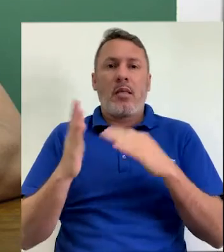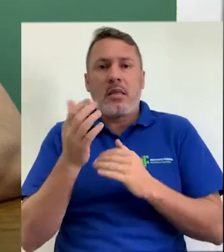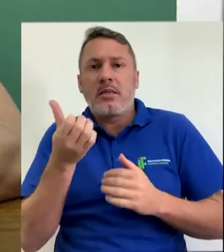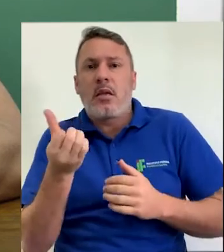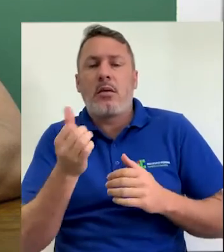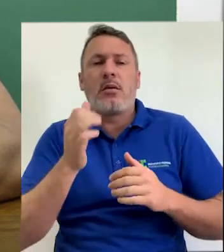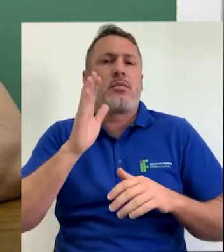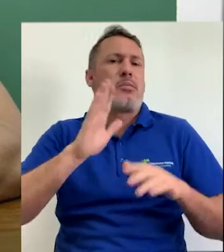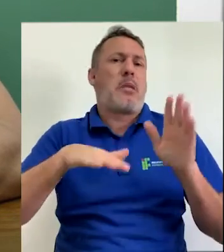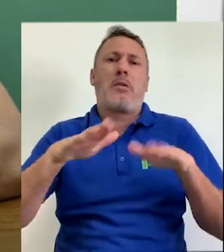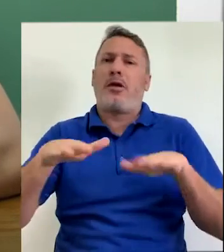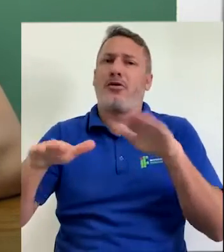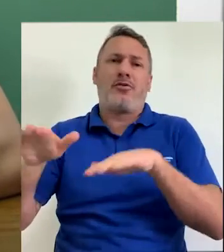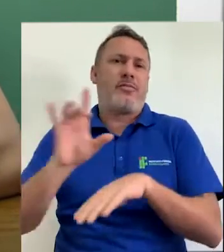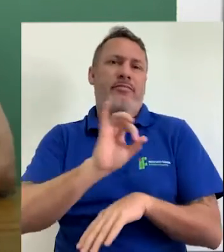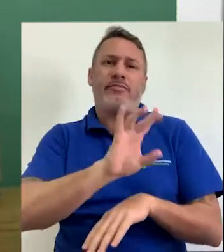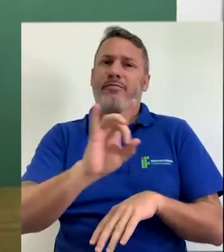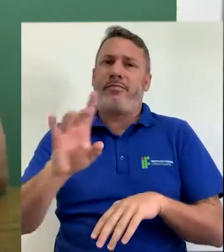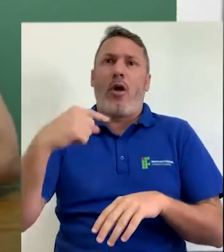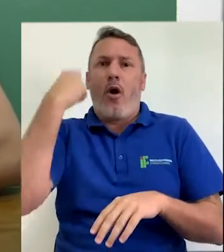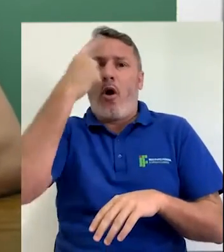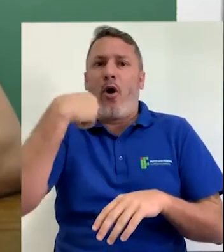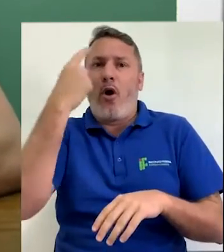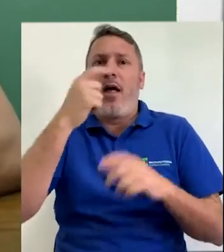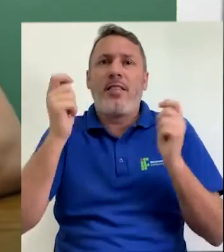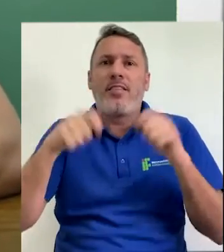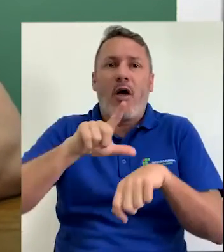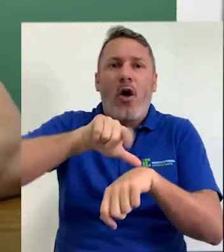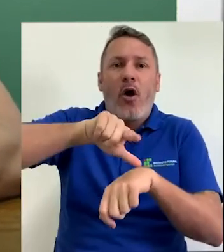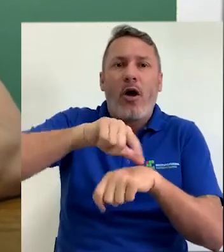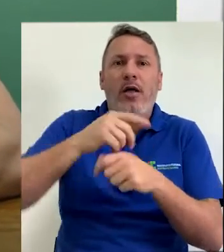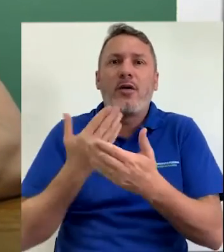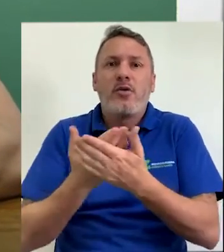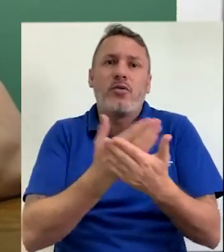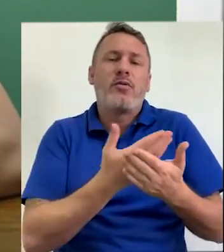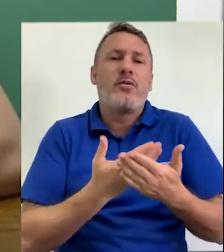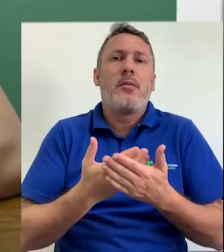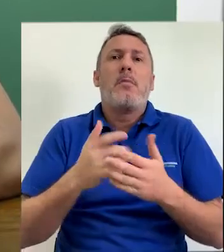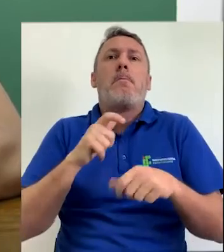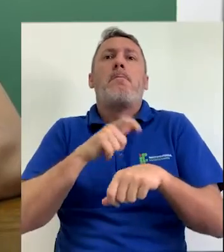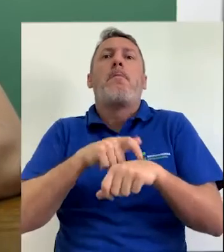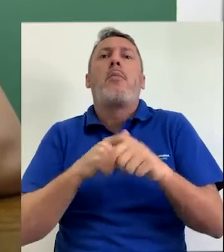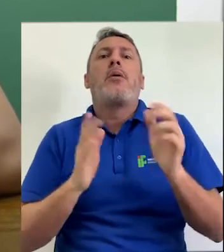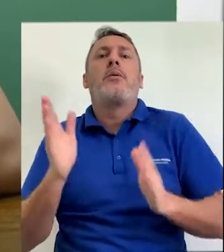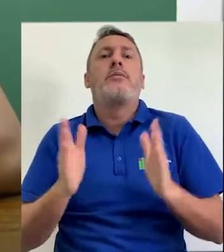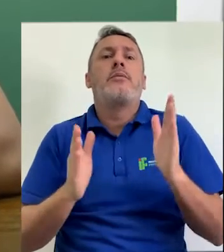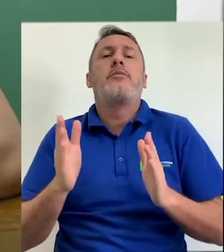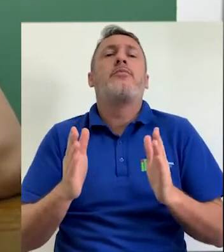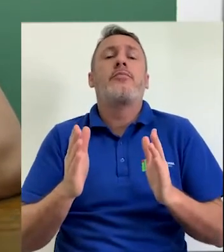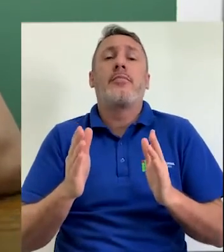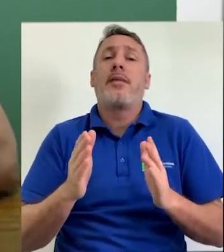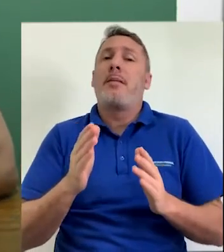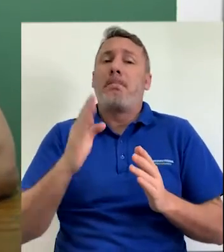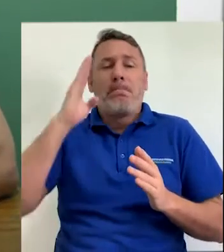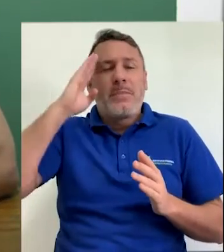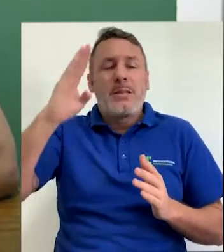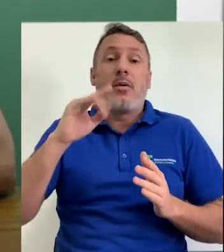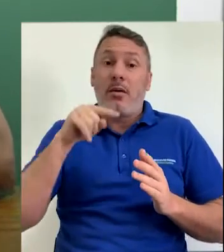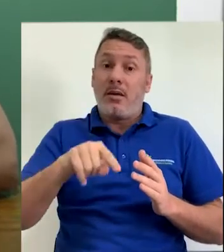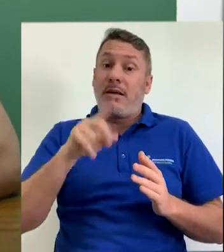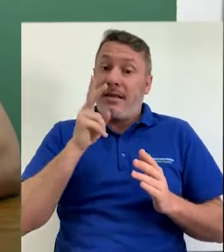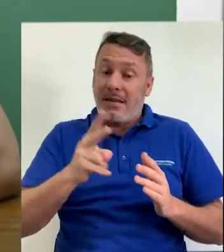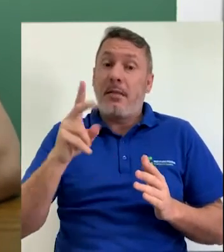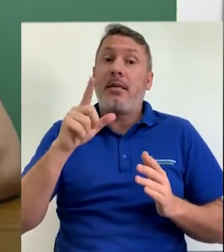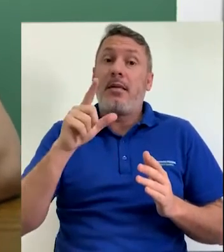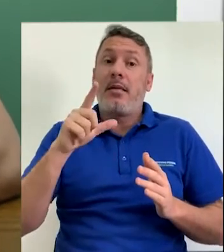Este momento e este horário de estudos sempre tem que estar pautado